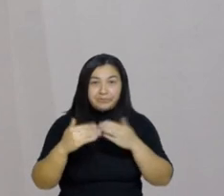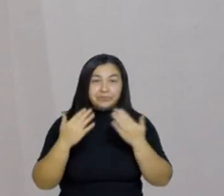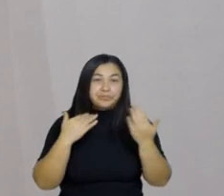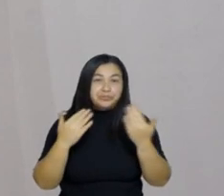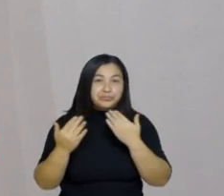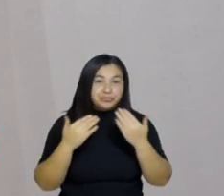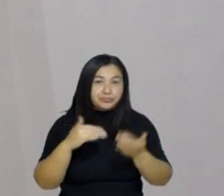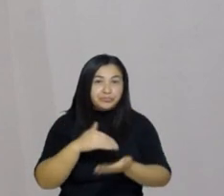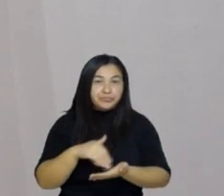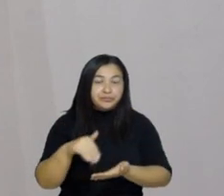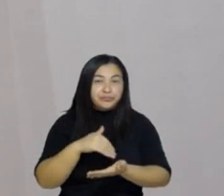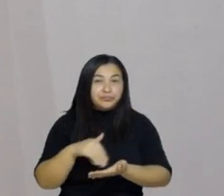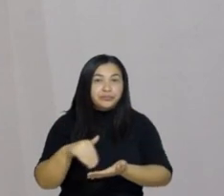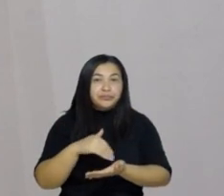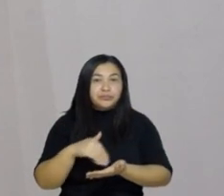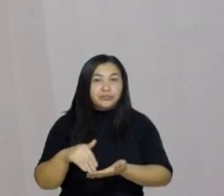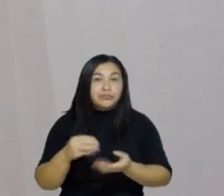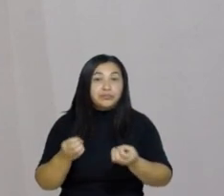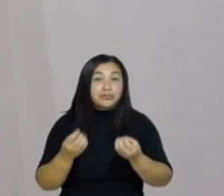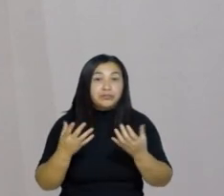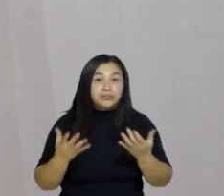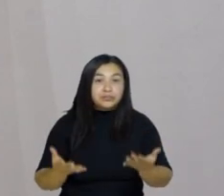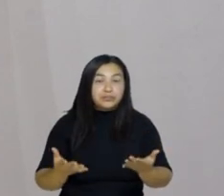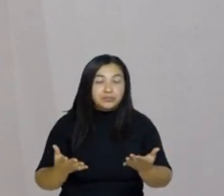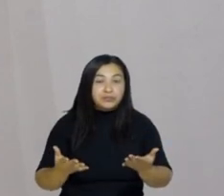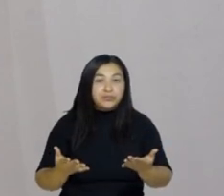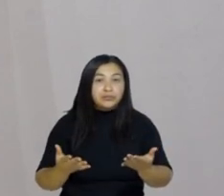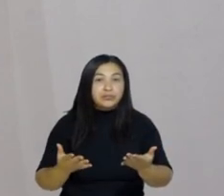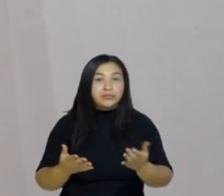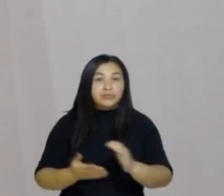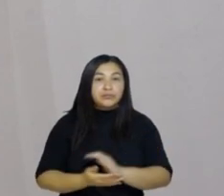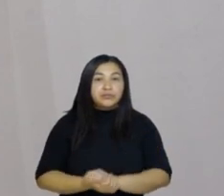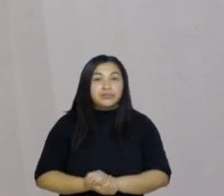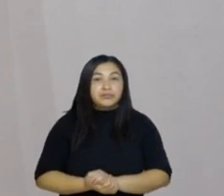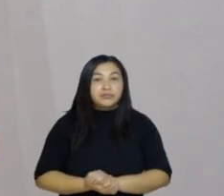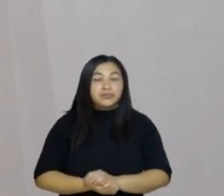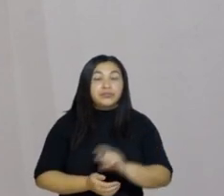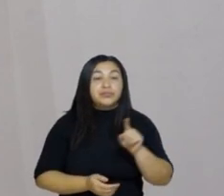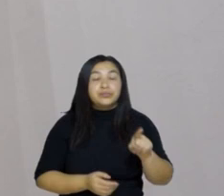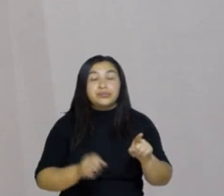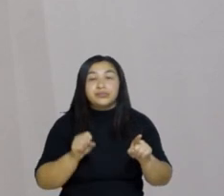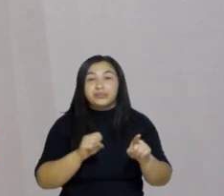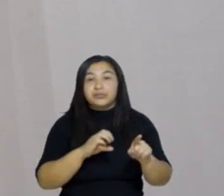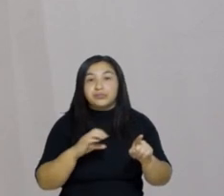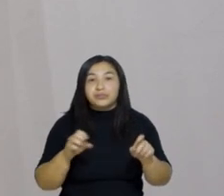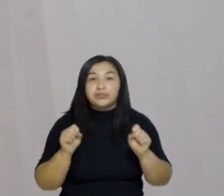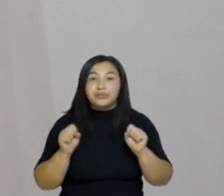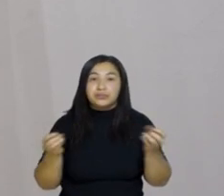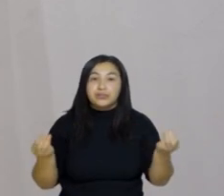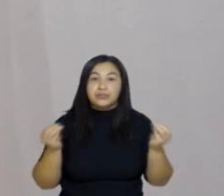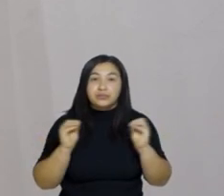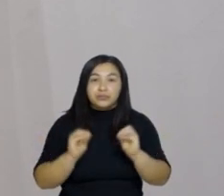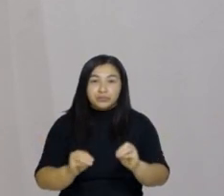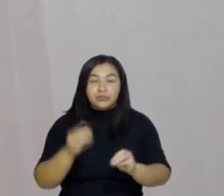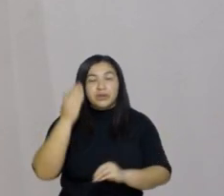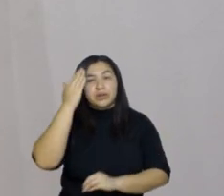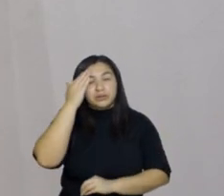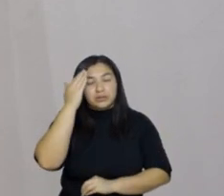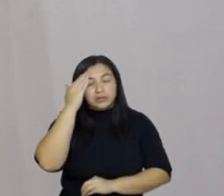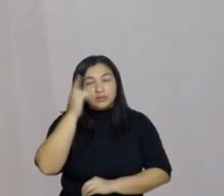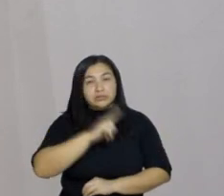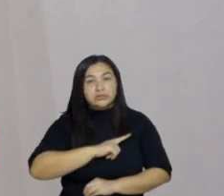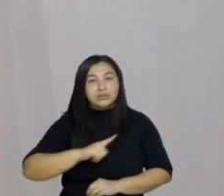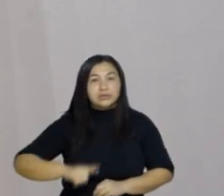com o secretário para que essa SC também seja incluída. Nós sabemos que o governador Jorginho